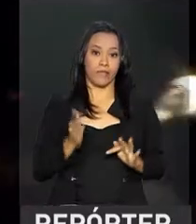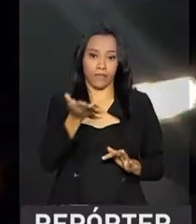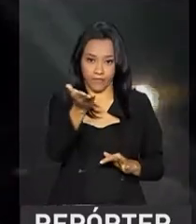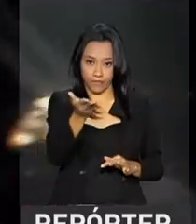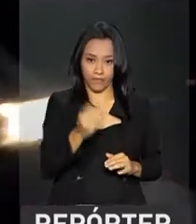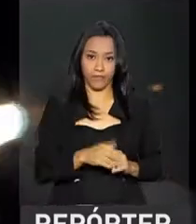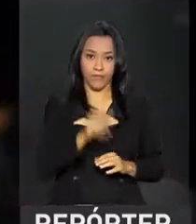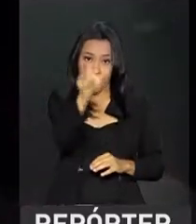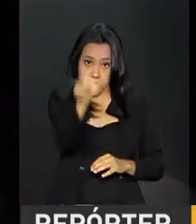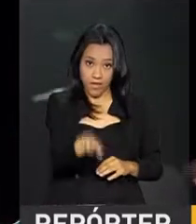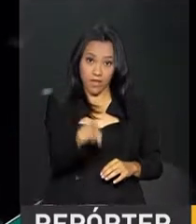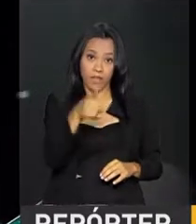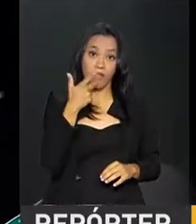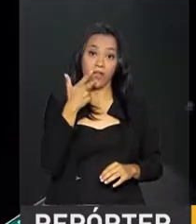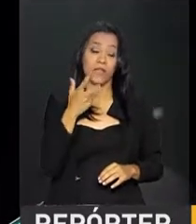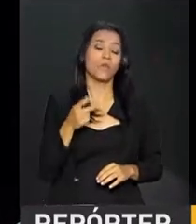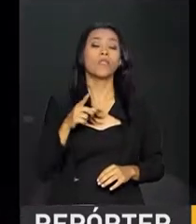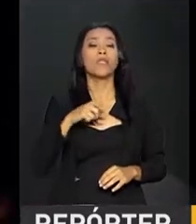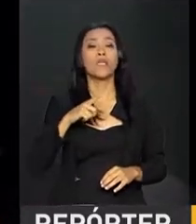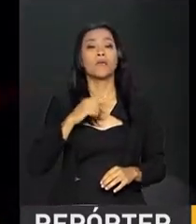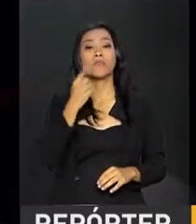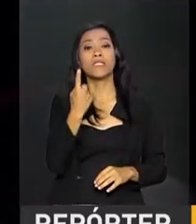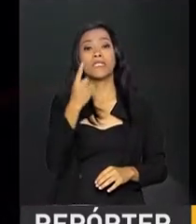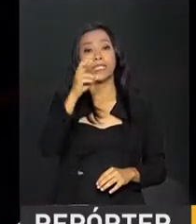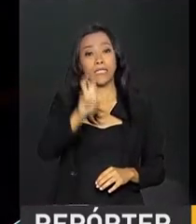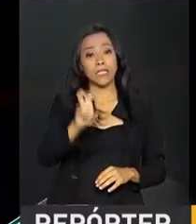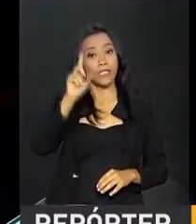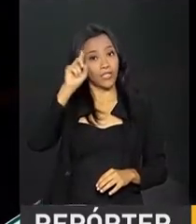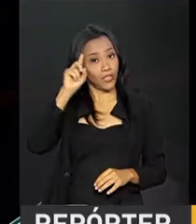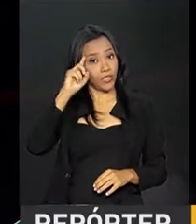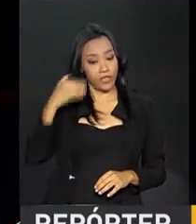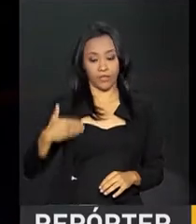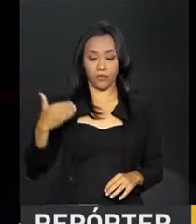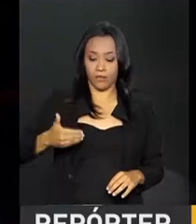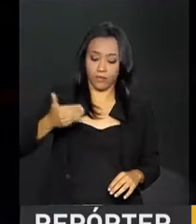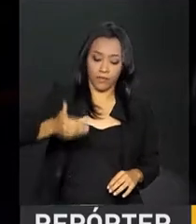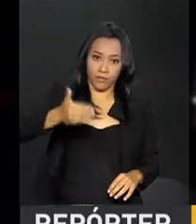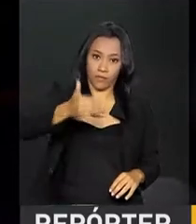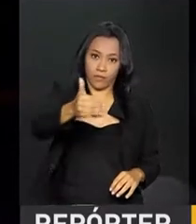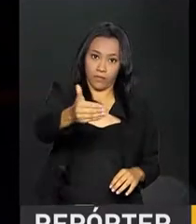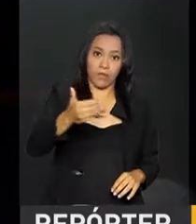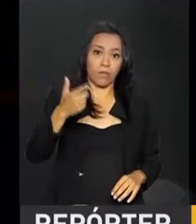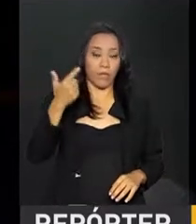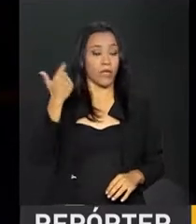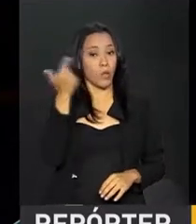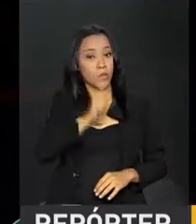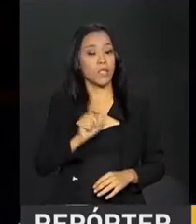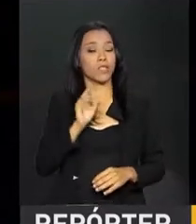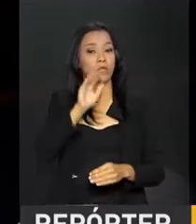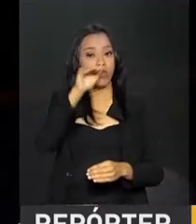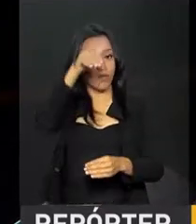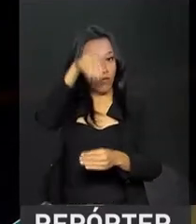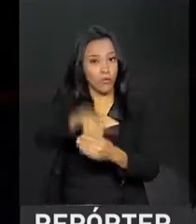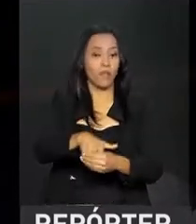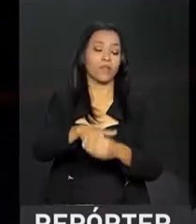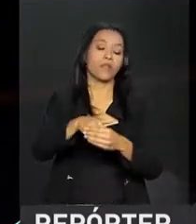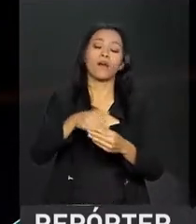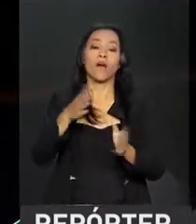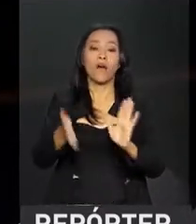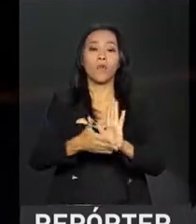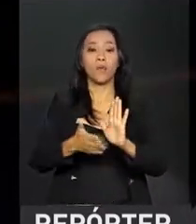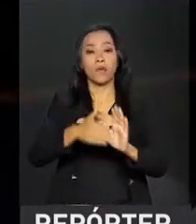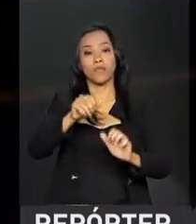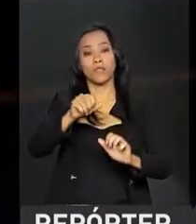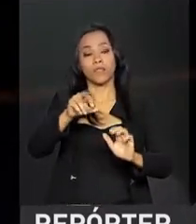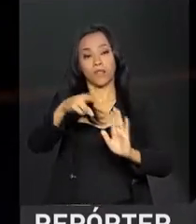Nós temos 15 dias ainda corridos para que a gente possa votar a reforma da Previdência. Ou seja, do